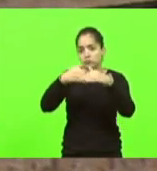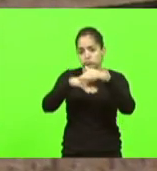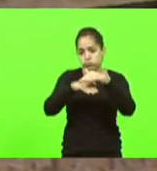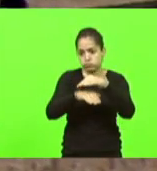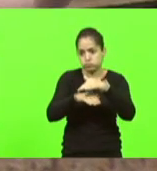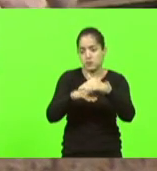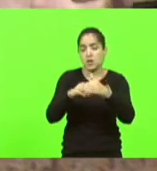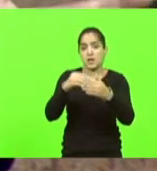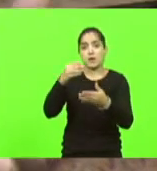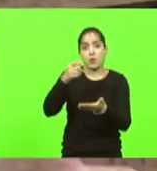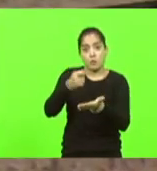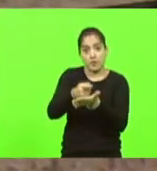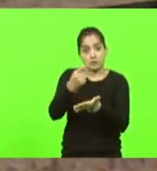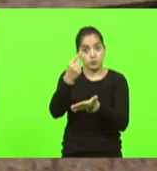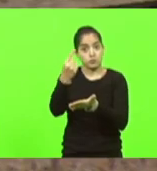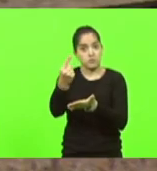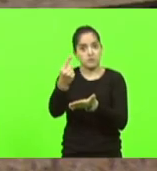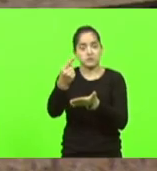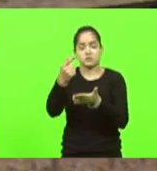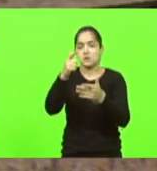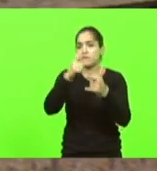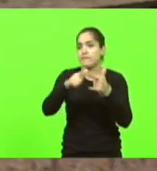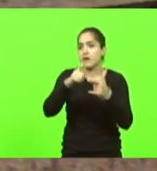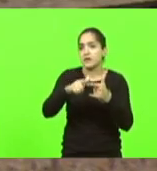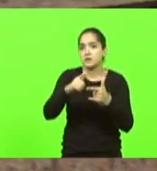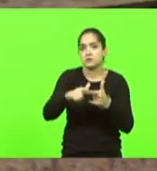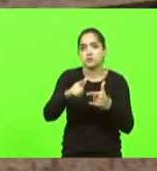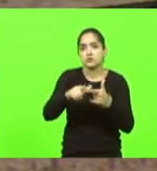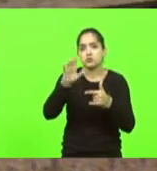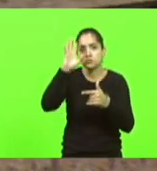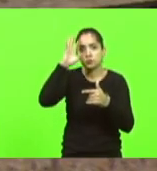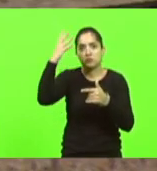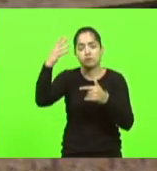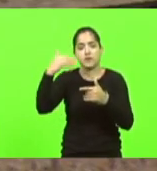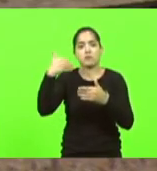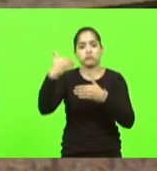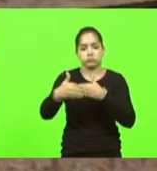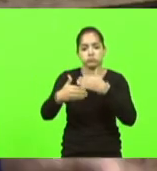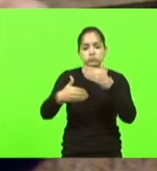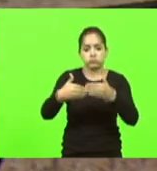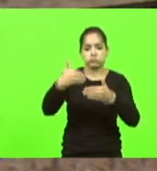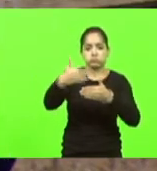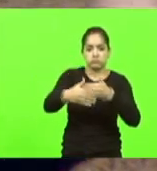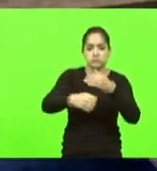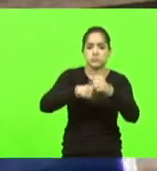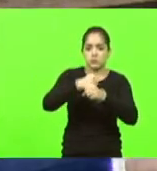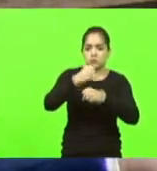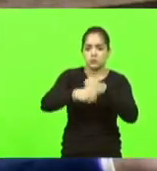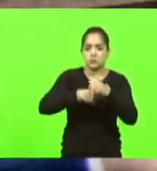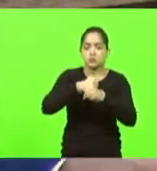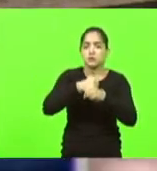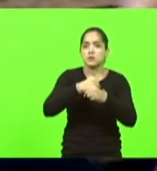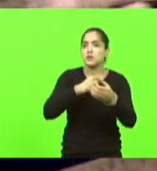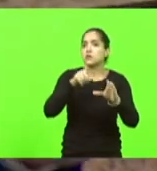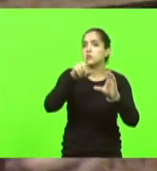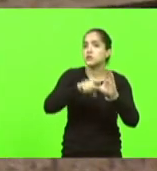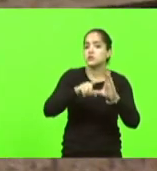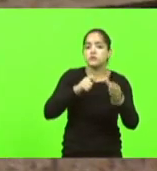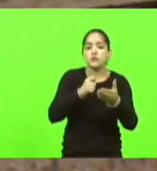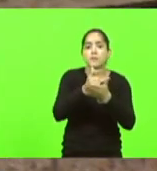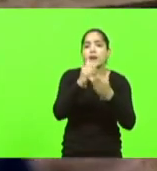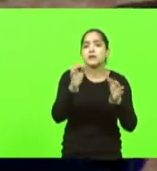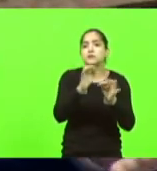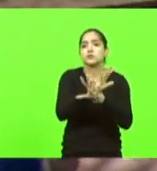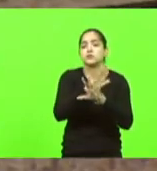cobrado uma vez só e vamos resolver um problema de fluxo que é recorrente acontece todo ano e quando a dívida for paga o que vai